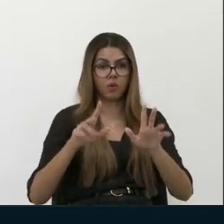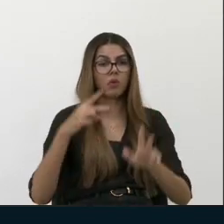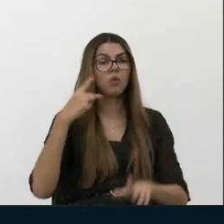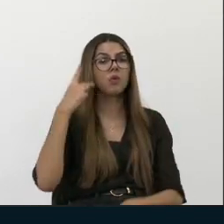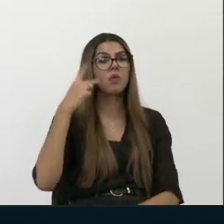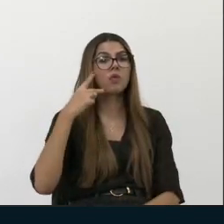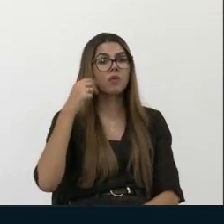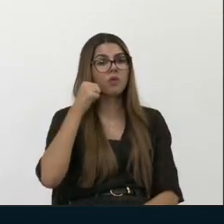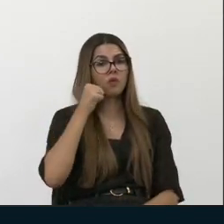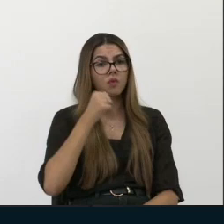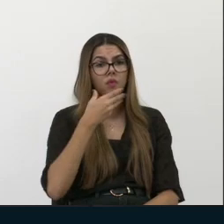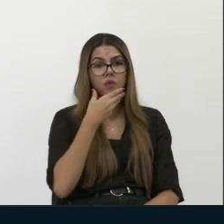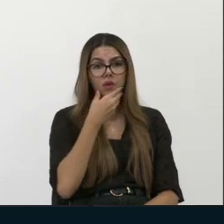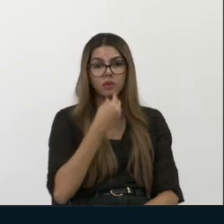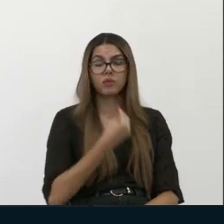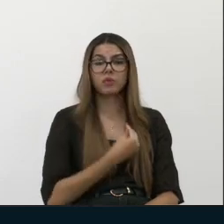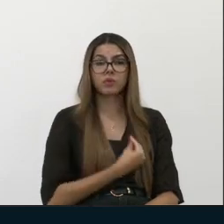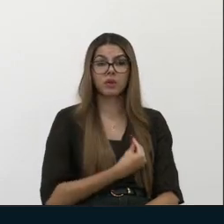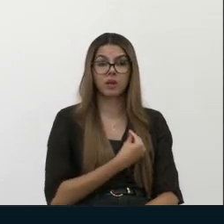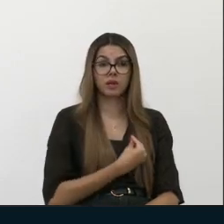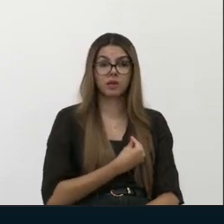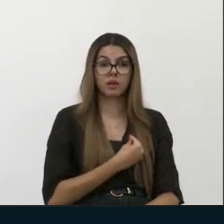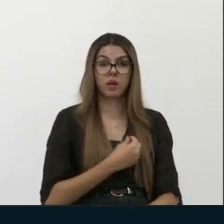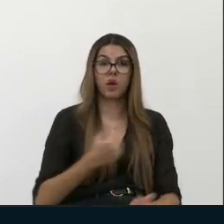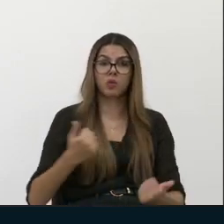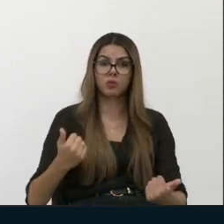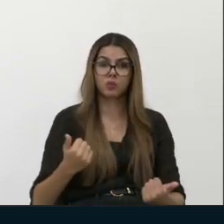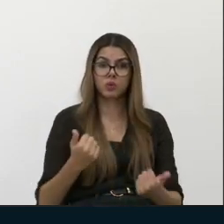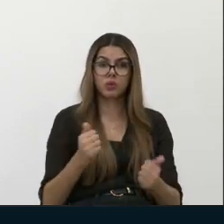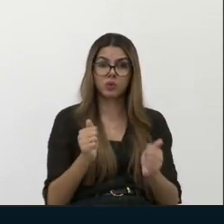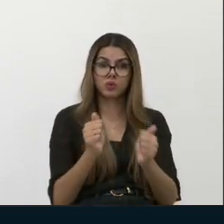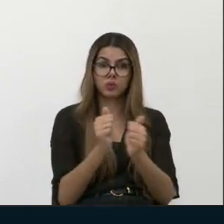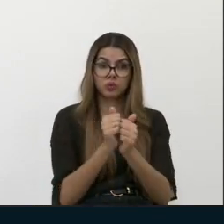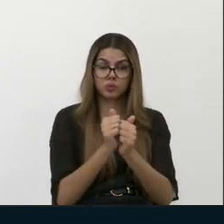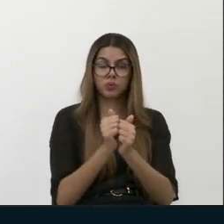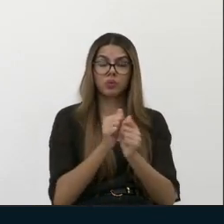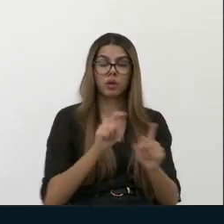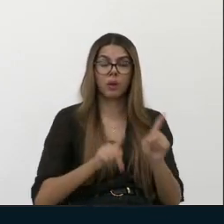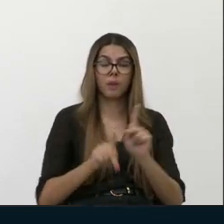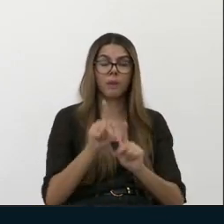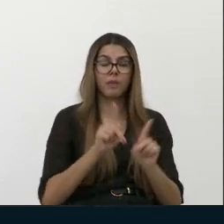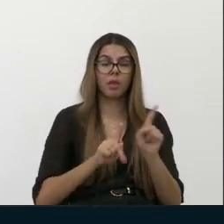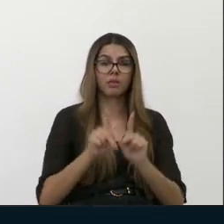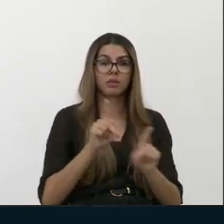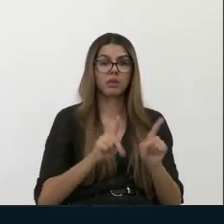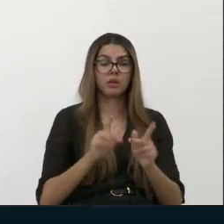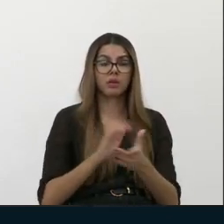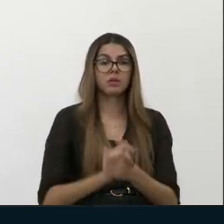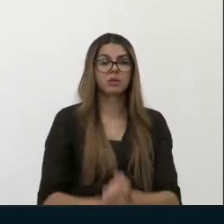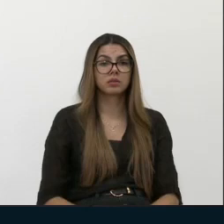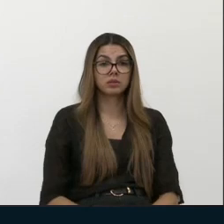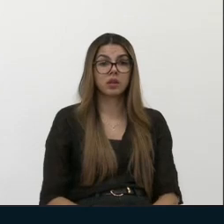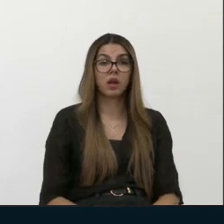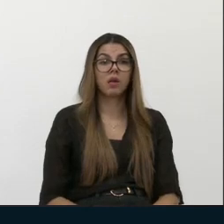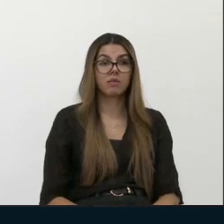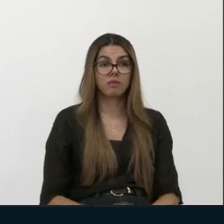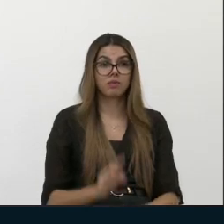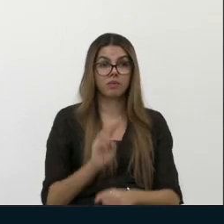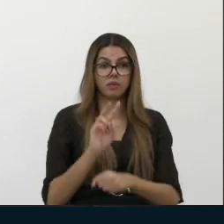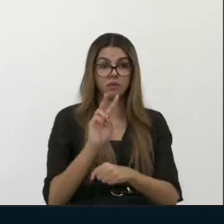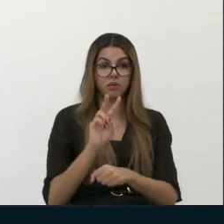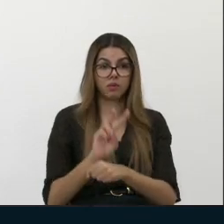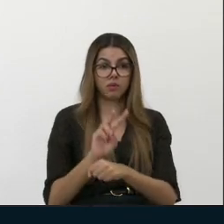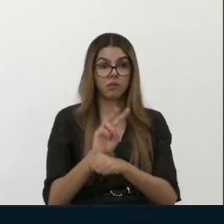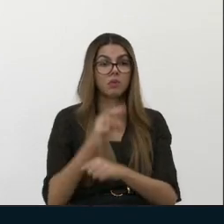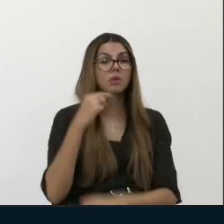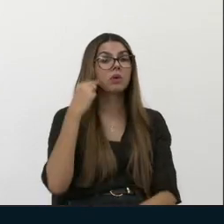aqui presentes estão do lado da população, estão garantindo aos advogados, às advogadas da